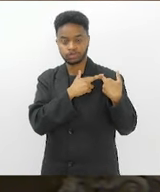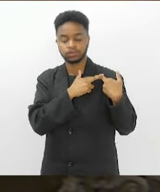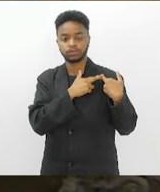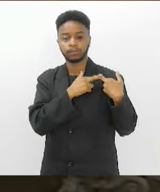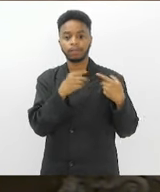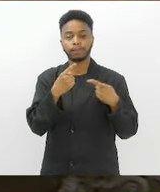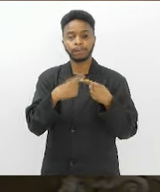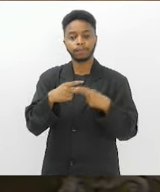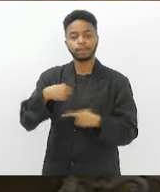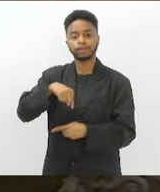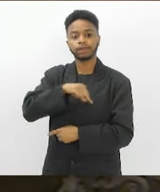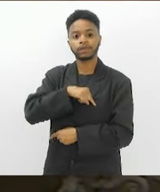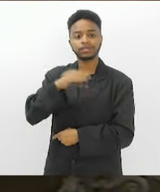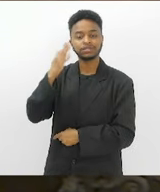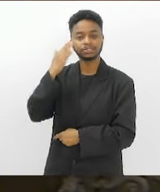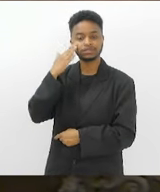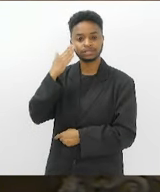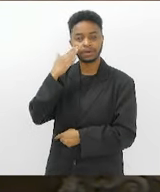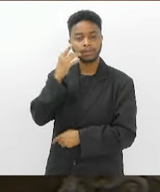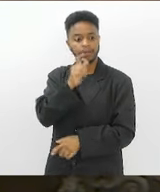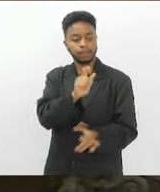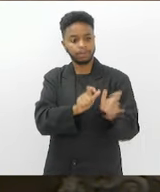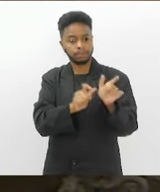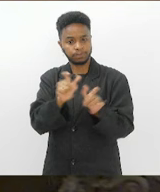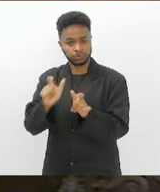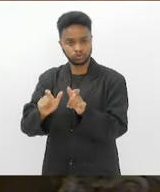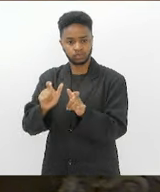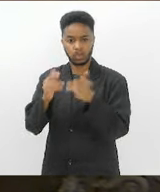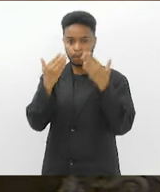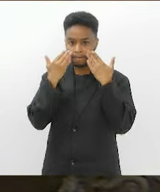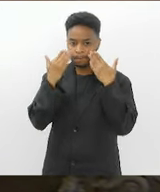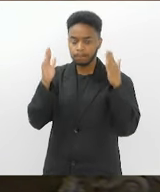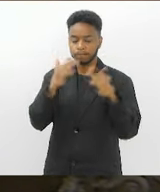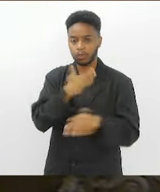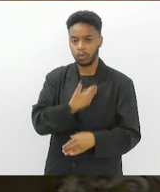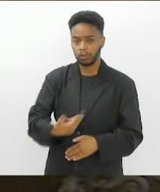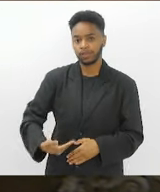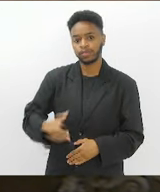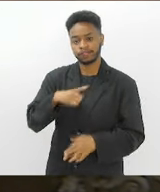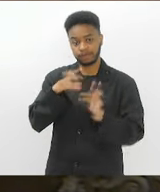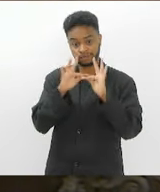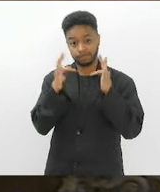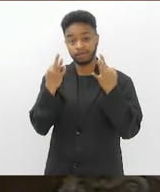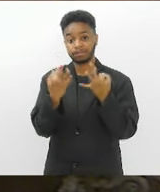que um homem público tem família, que o seio familiar